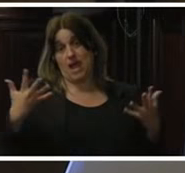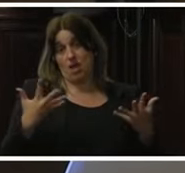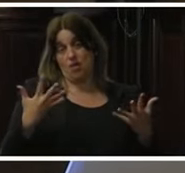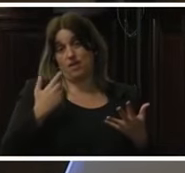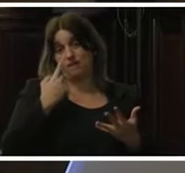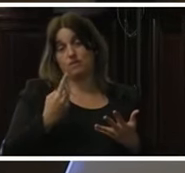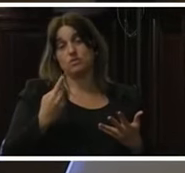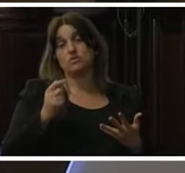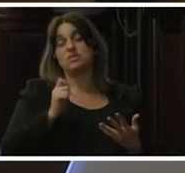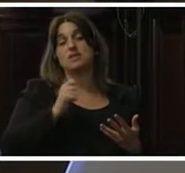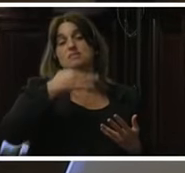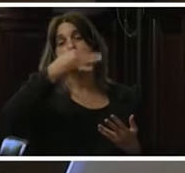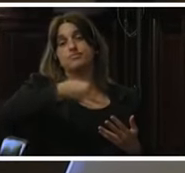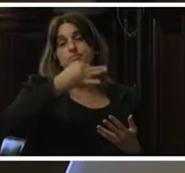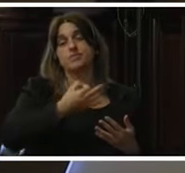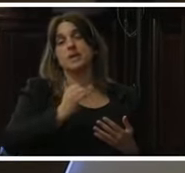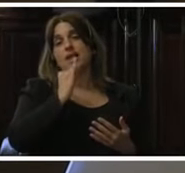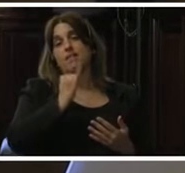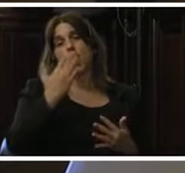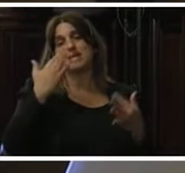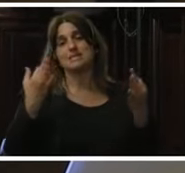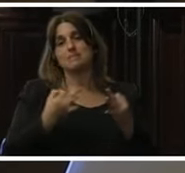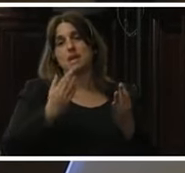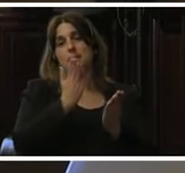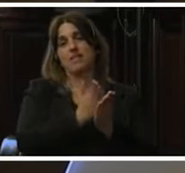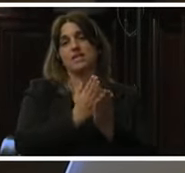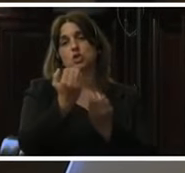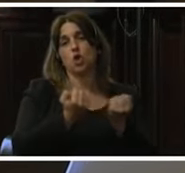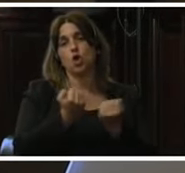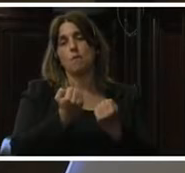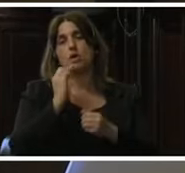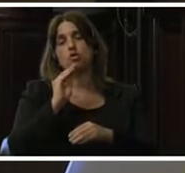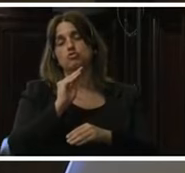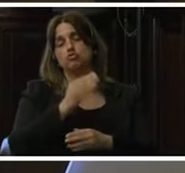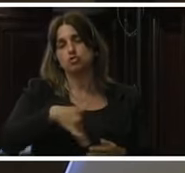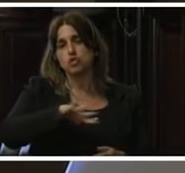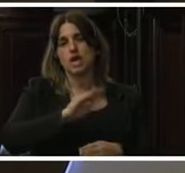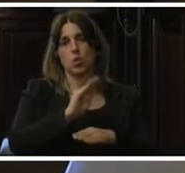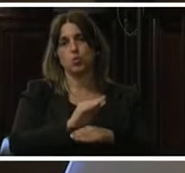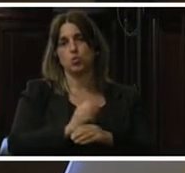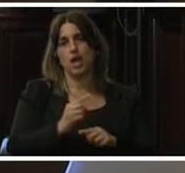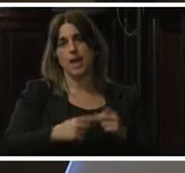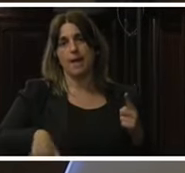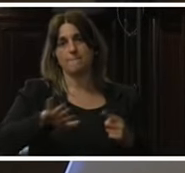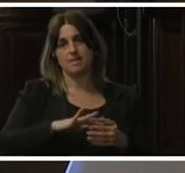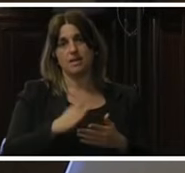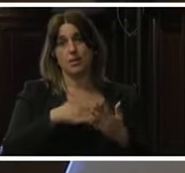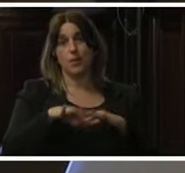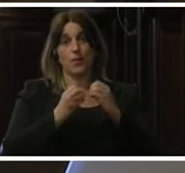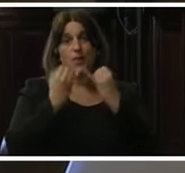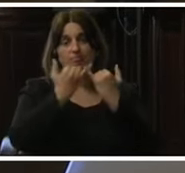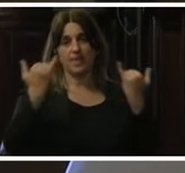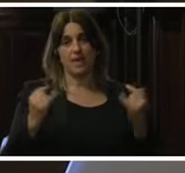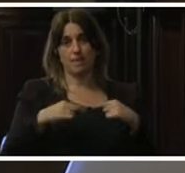intervención relatório especial para direitos econômicos sociais culturais e ambientais olá bom dia a todos